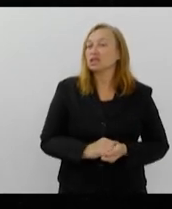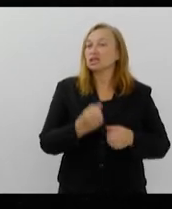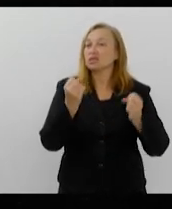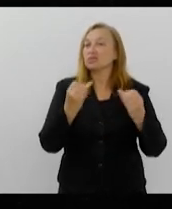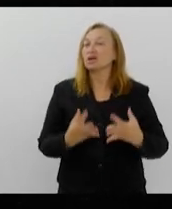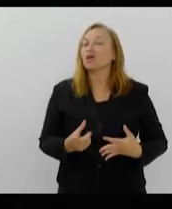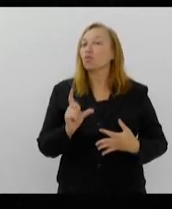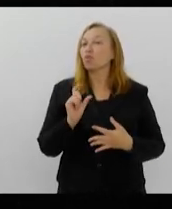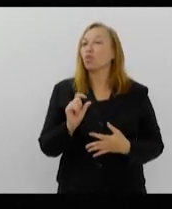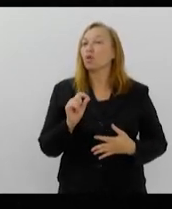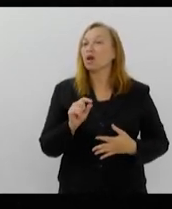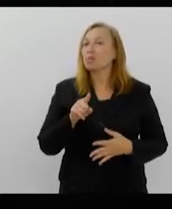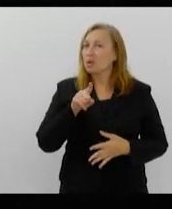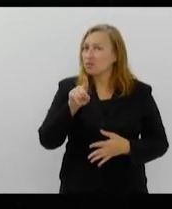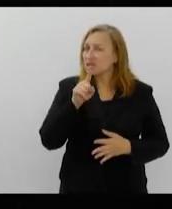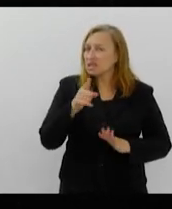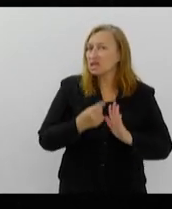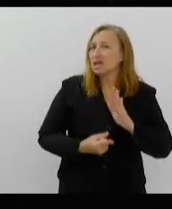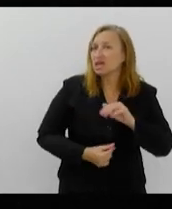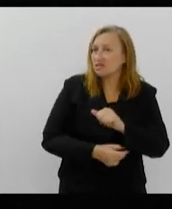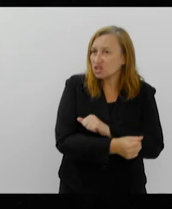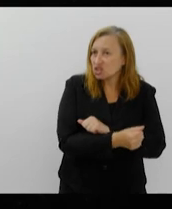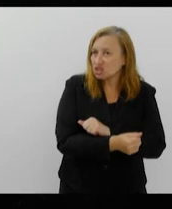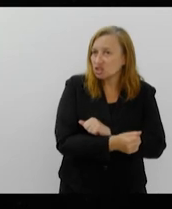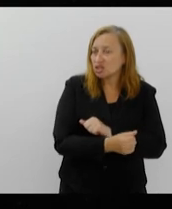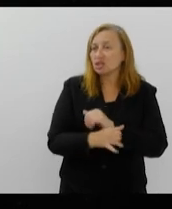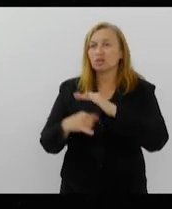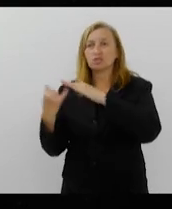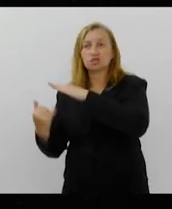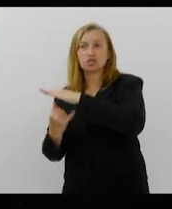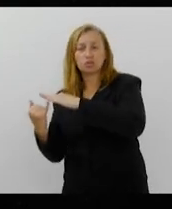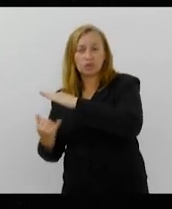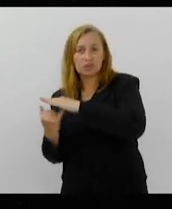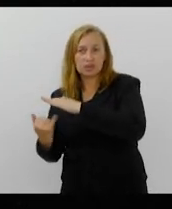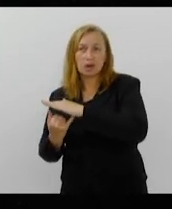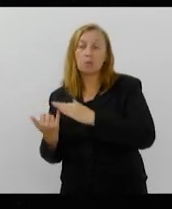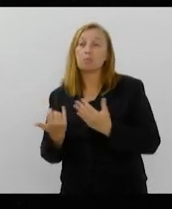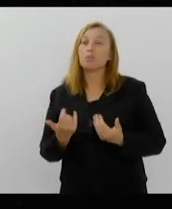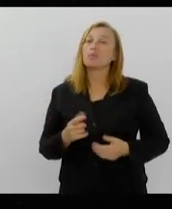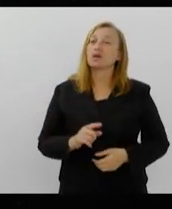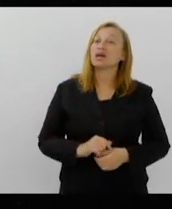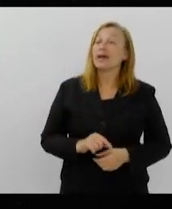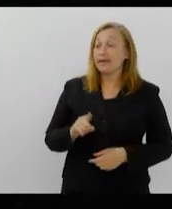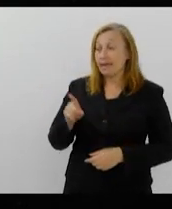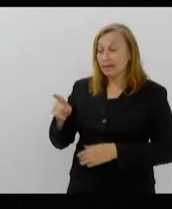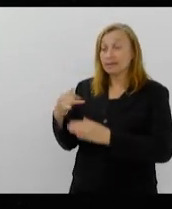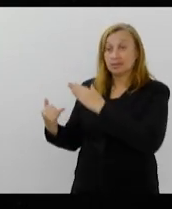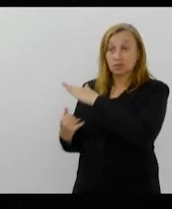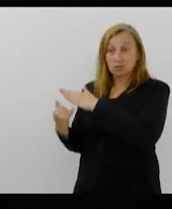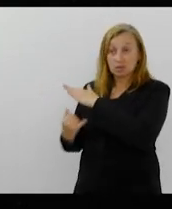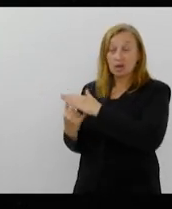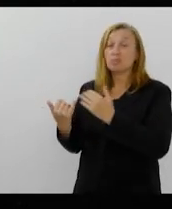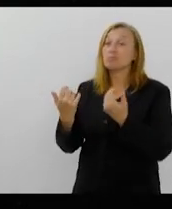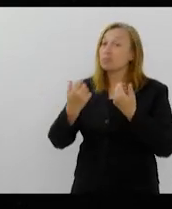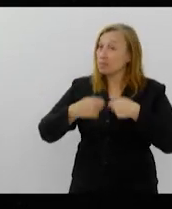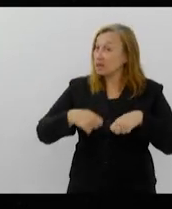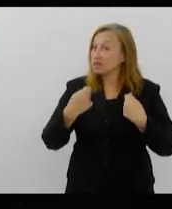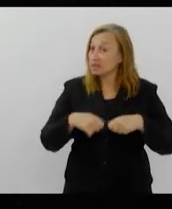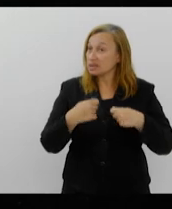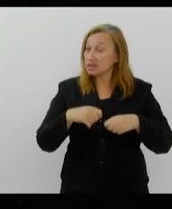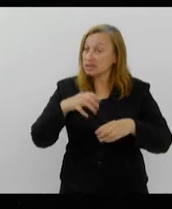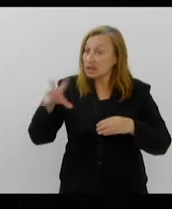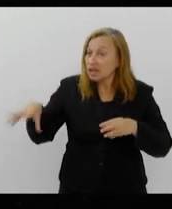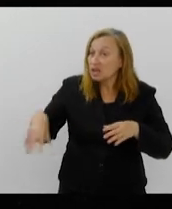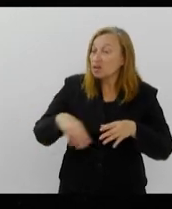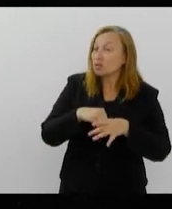que, para você investir numa instituição financeira, essa instituição tinha que estar dentro